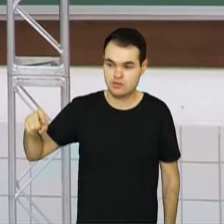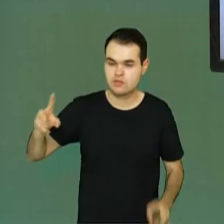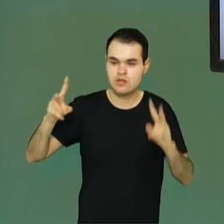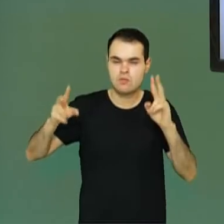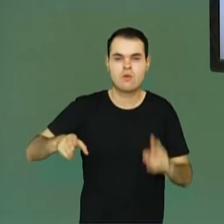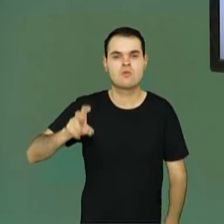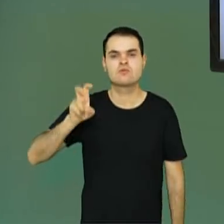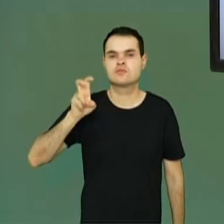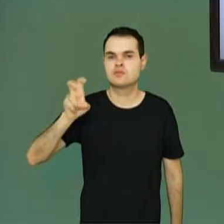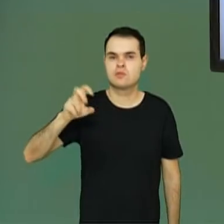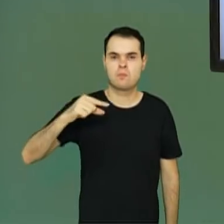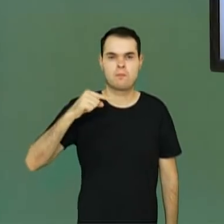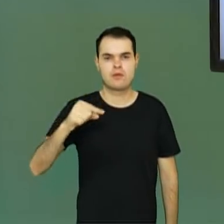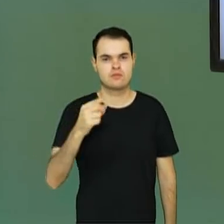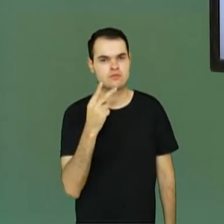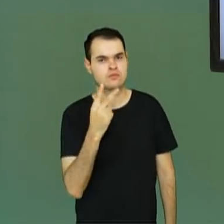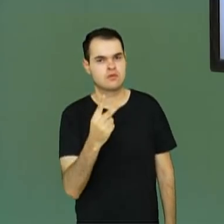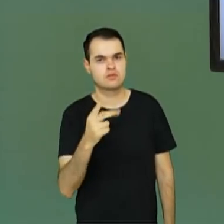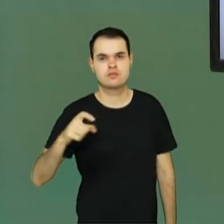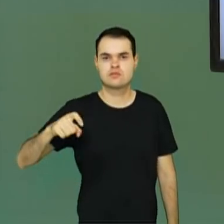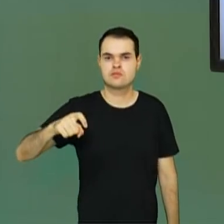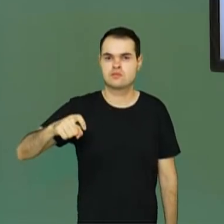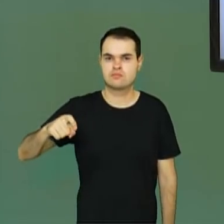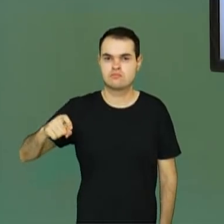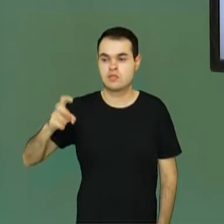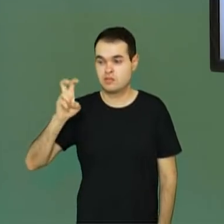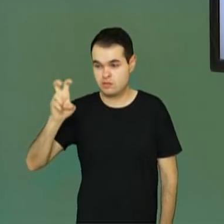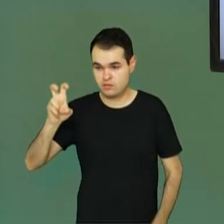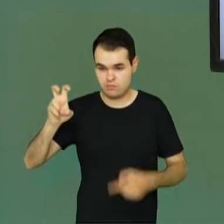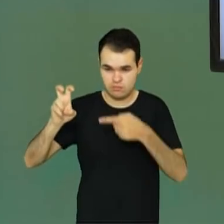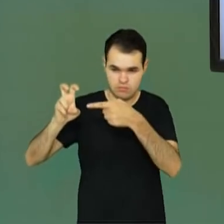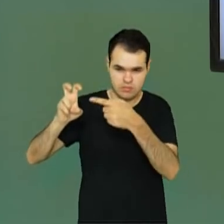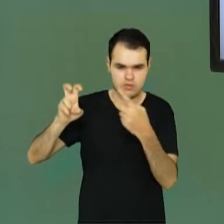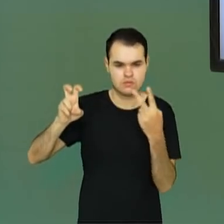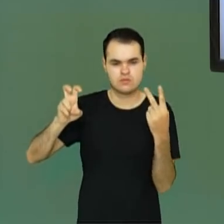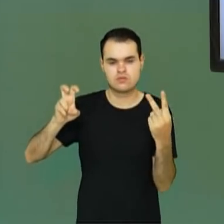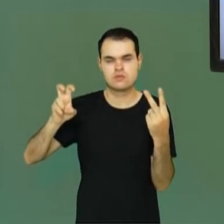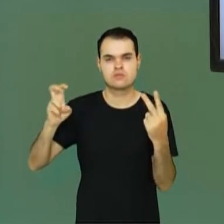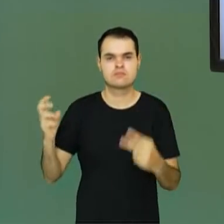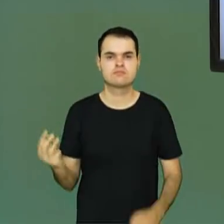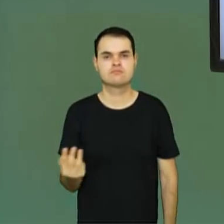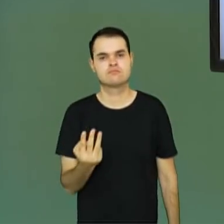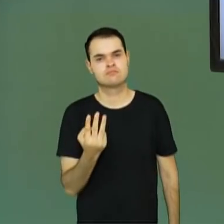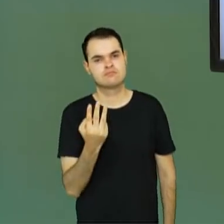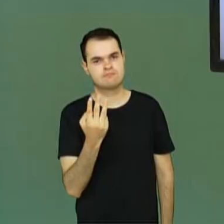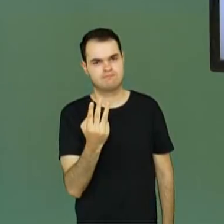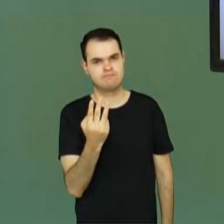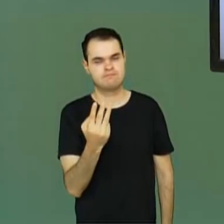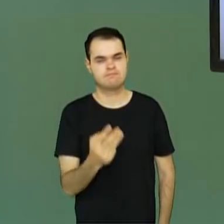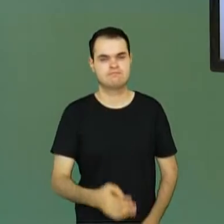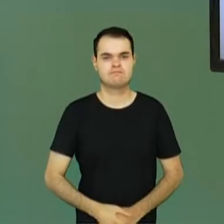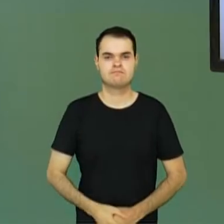5 menos 2. E 5 menos 2 é igual a 3.